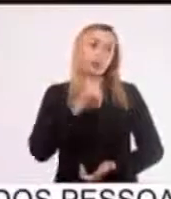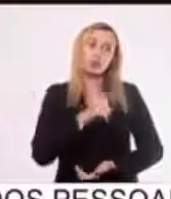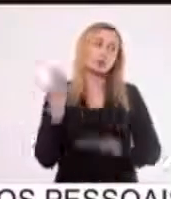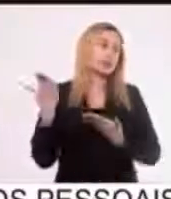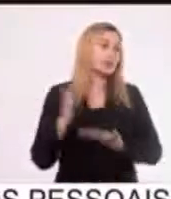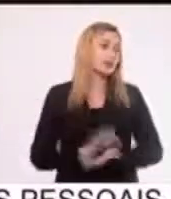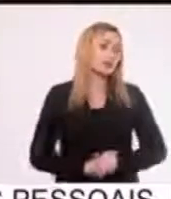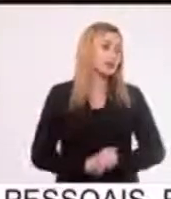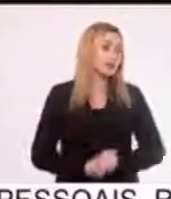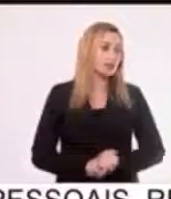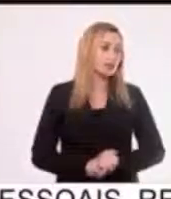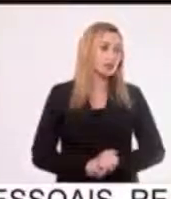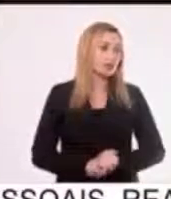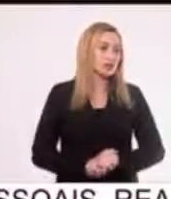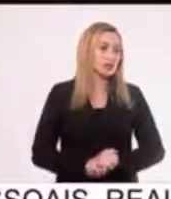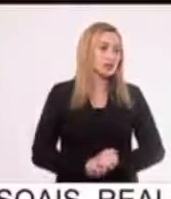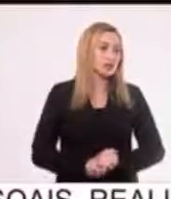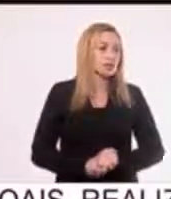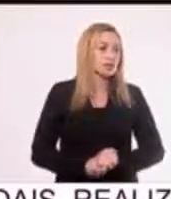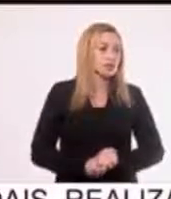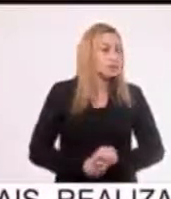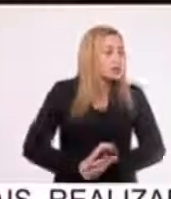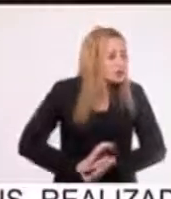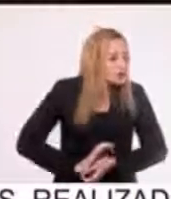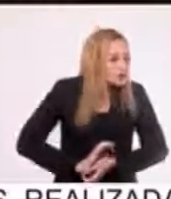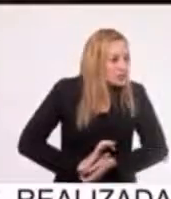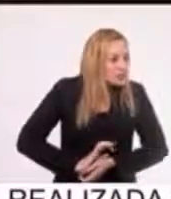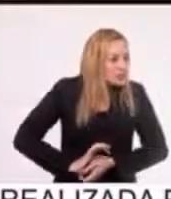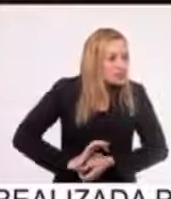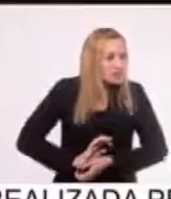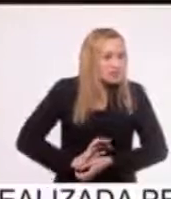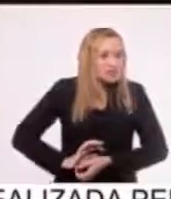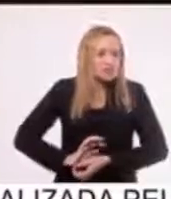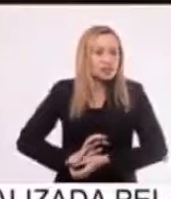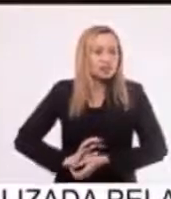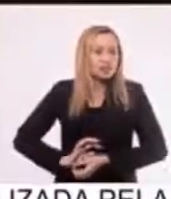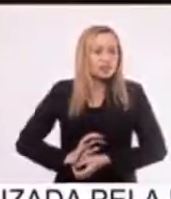Aí vem pra cá os que são manobrados pela esquerda.